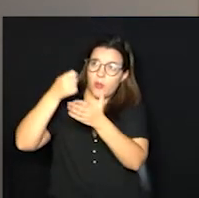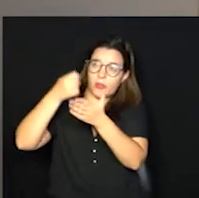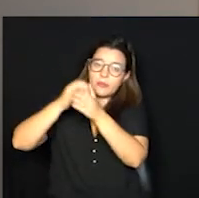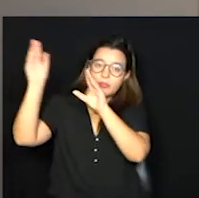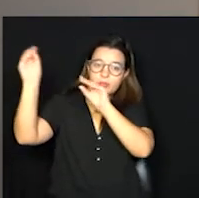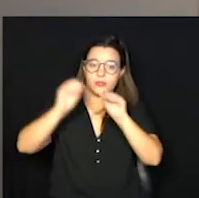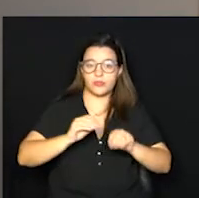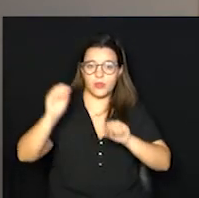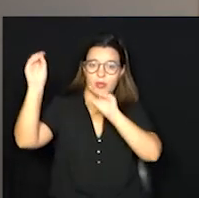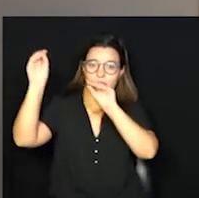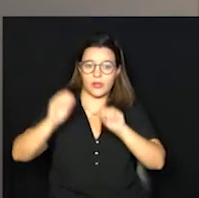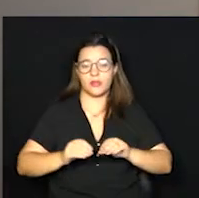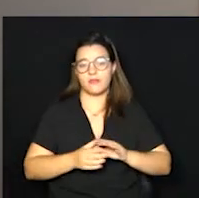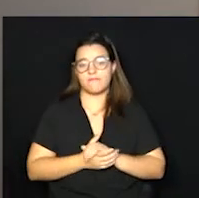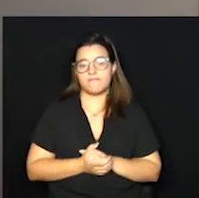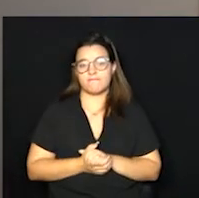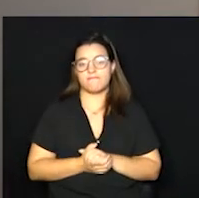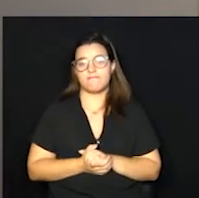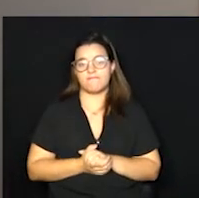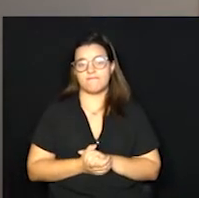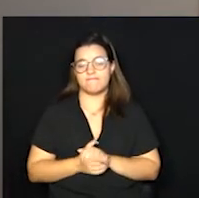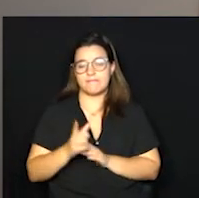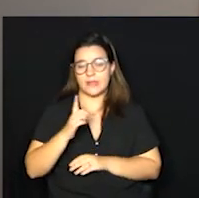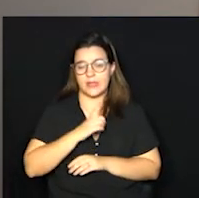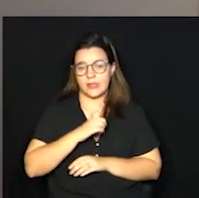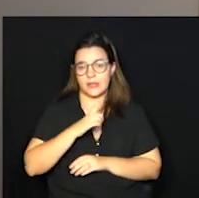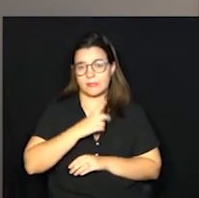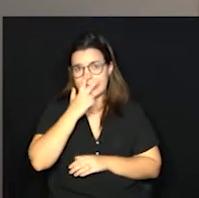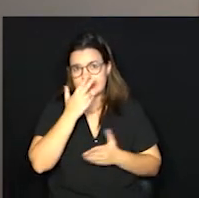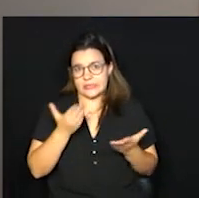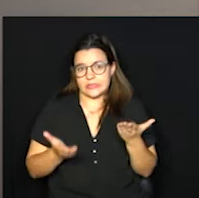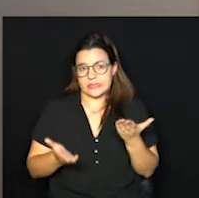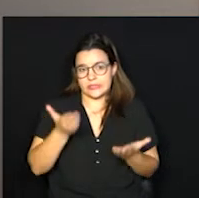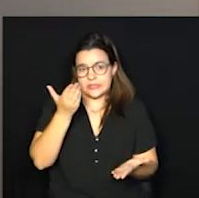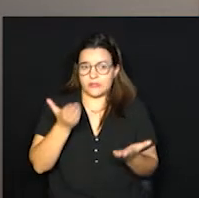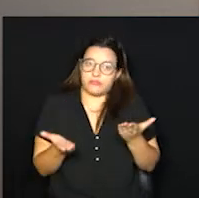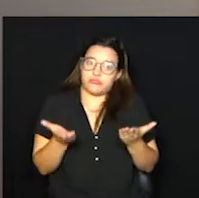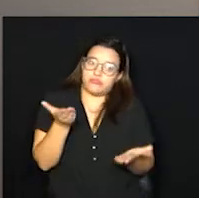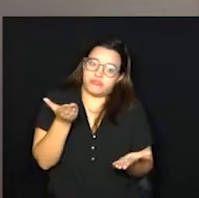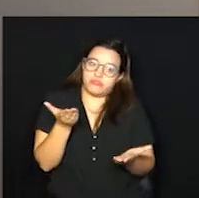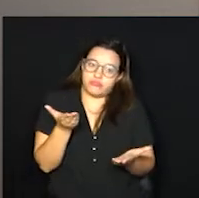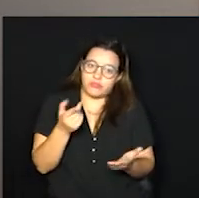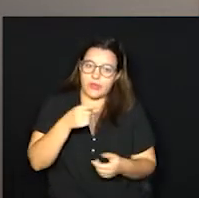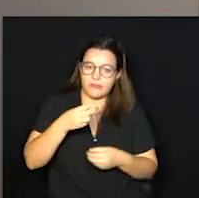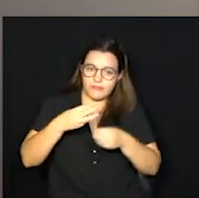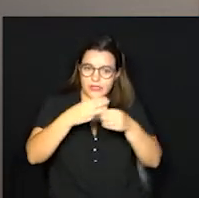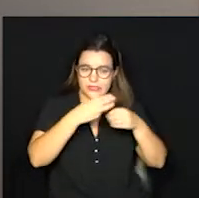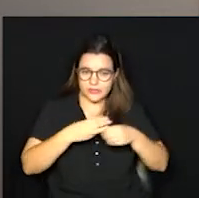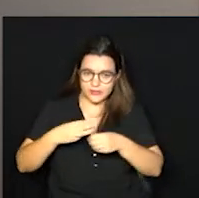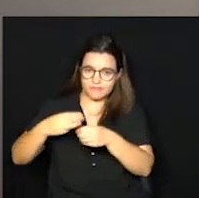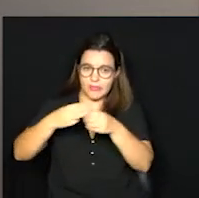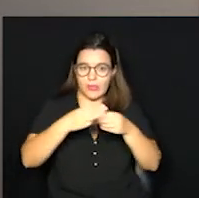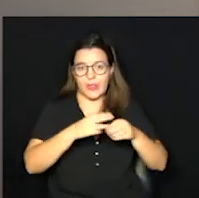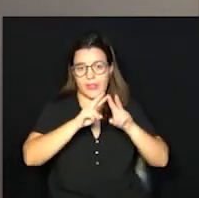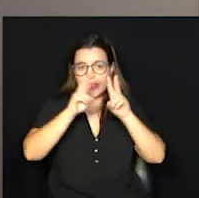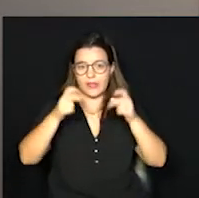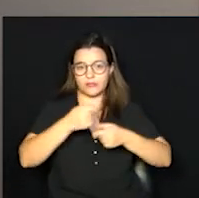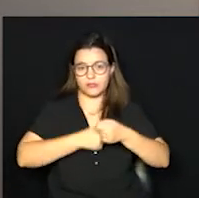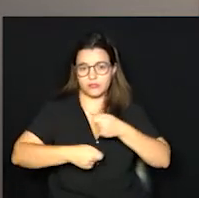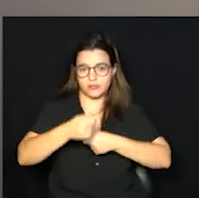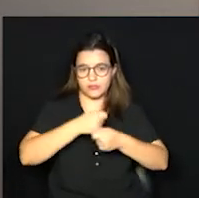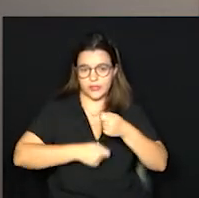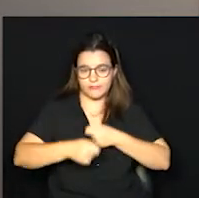pouco o déficit estrutural que a RMC tem em relação à balança comercial, né, as